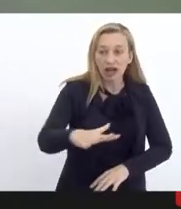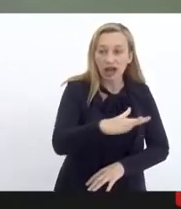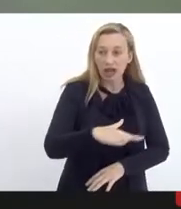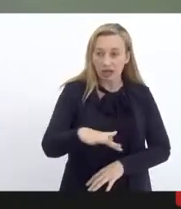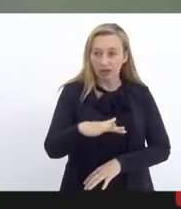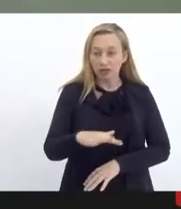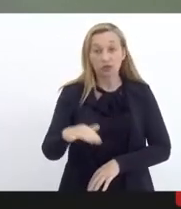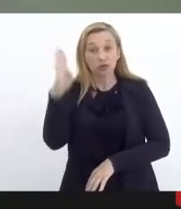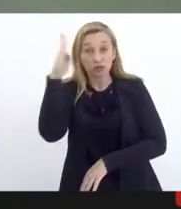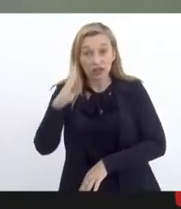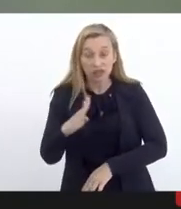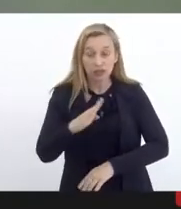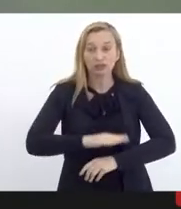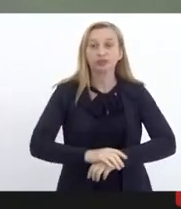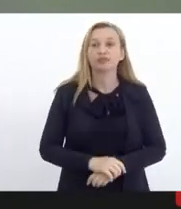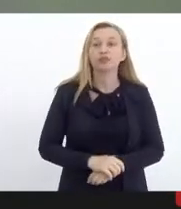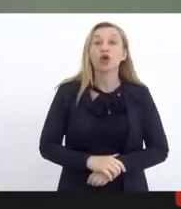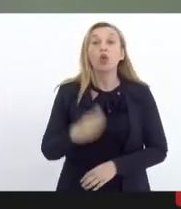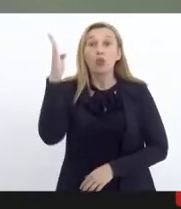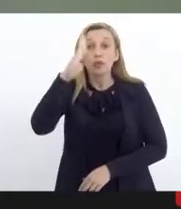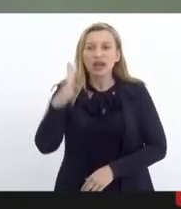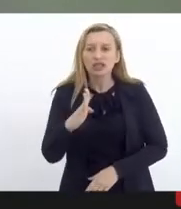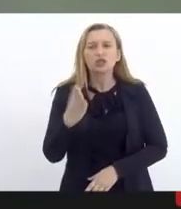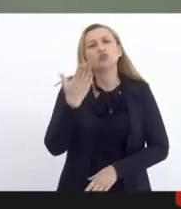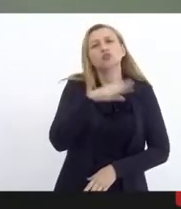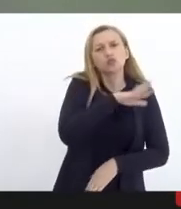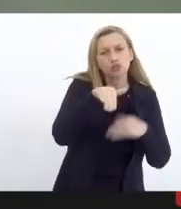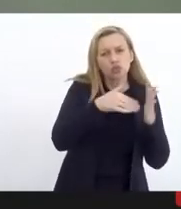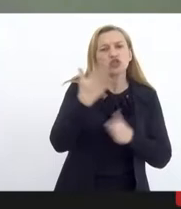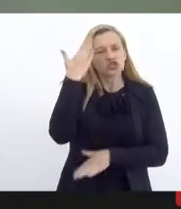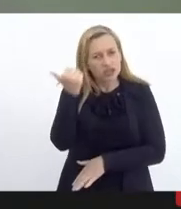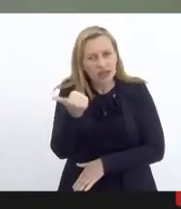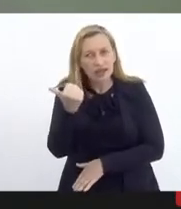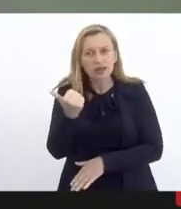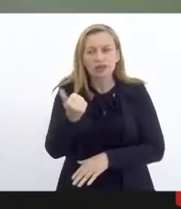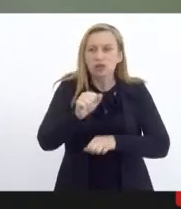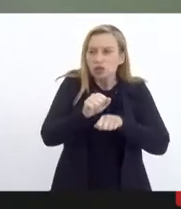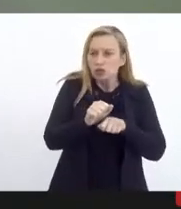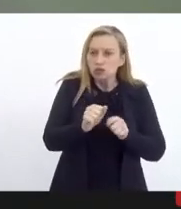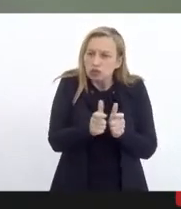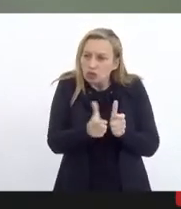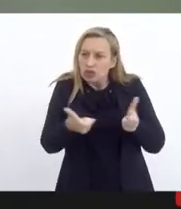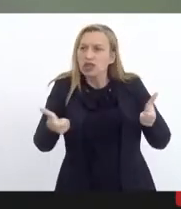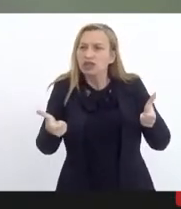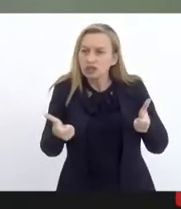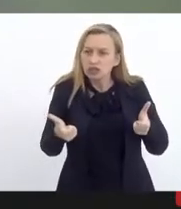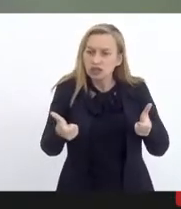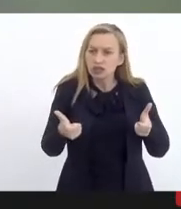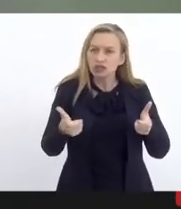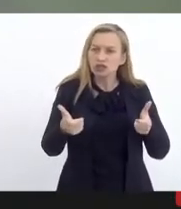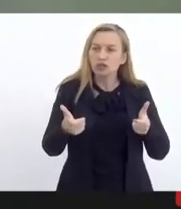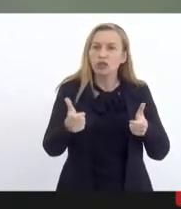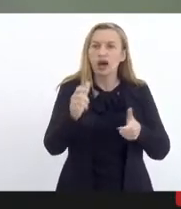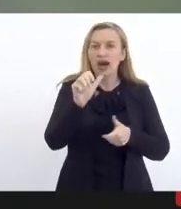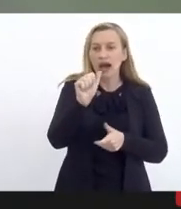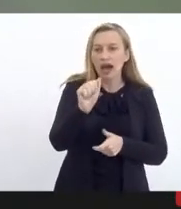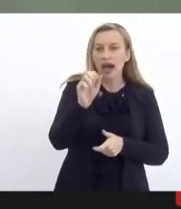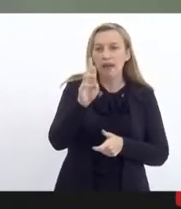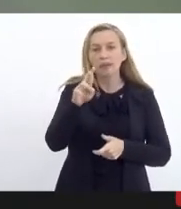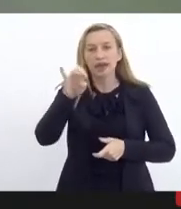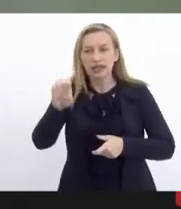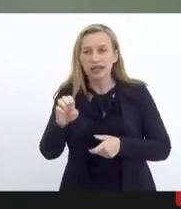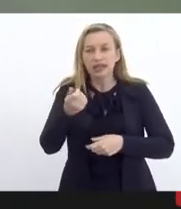Brasil, né? O Brasil, como todos sabem, é um dos maiores players mundiais do agronegócio. A importância